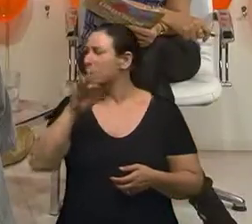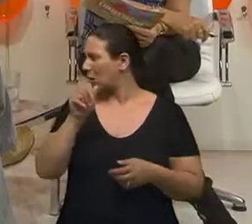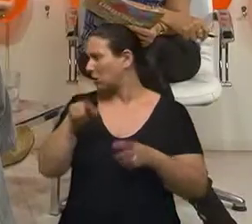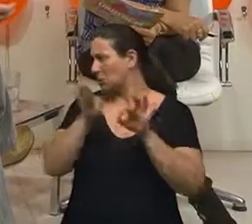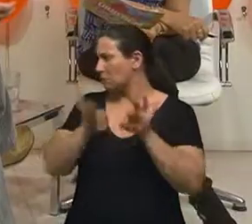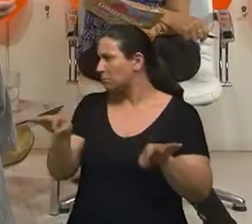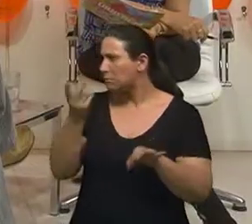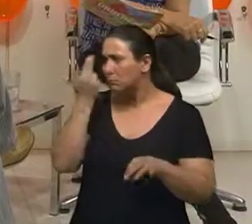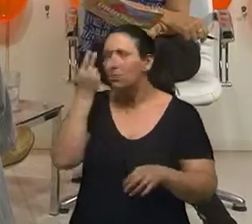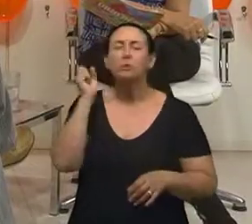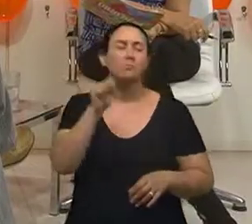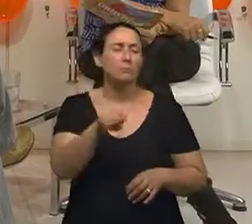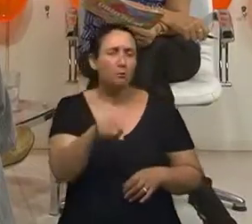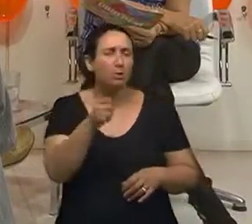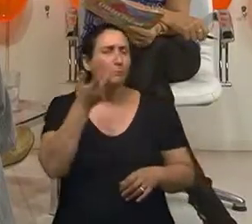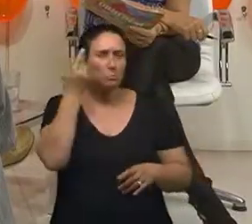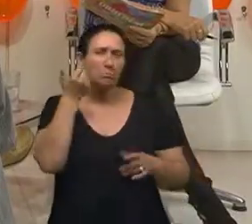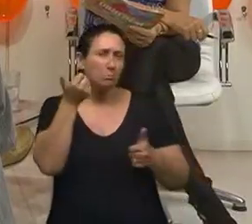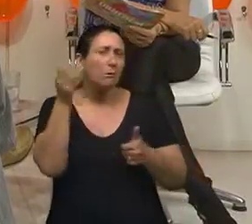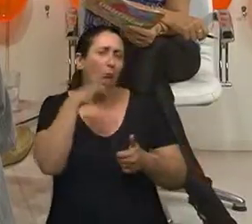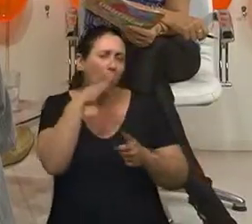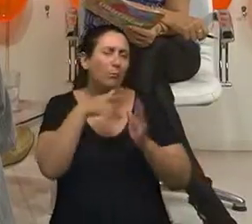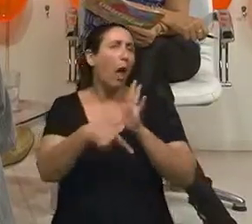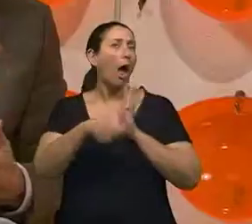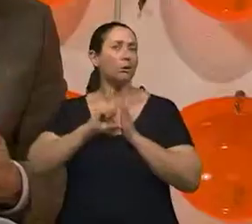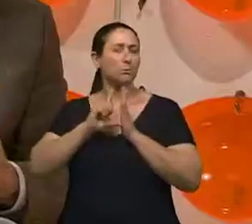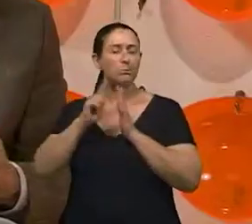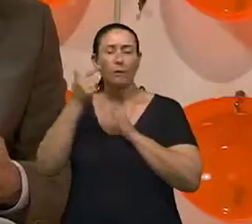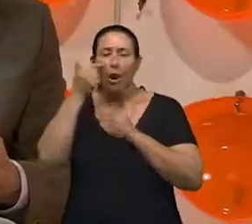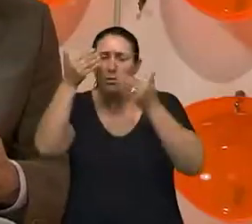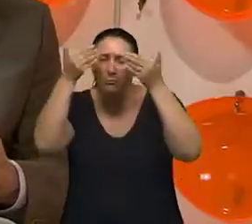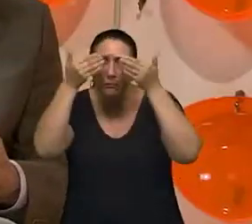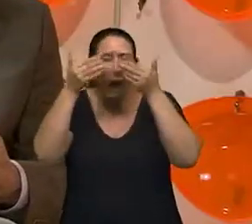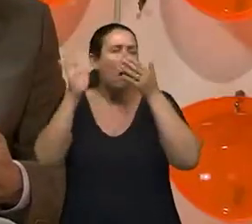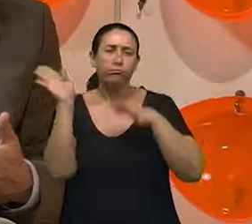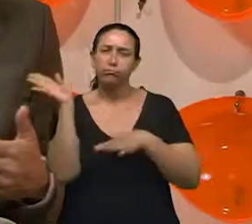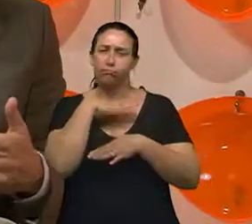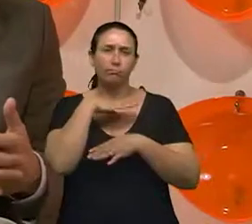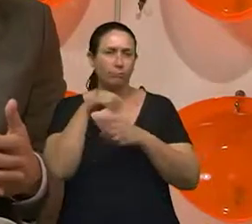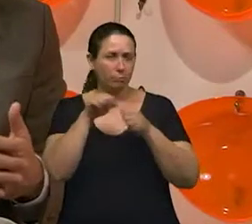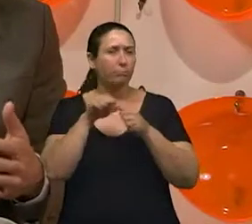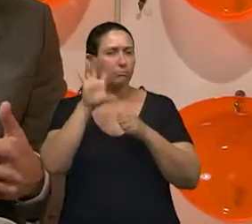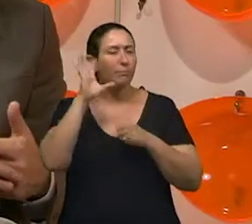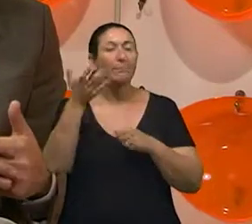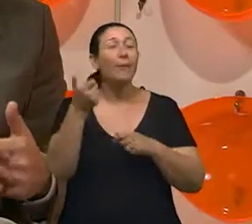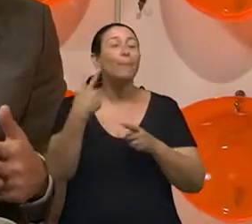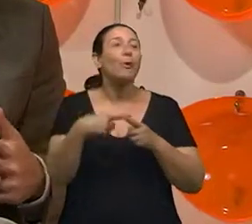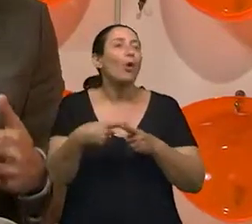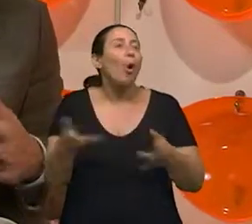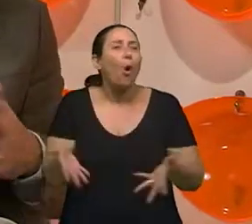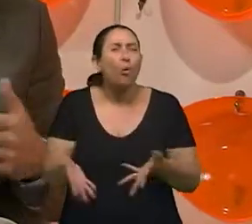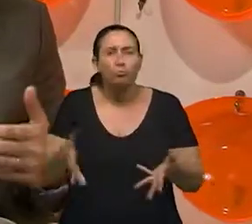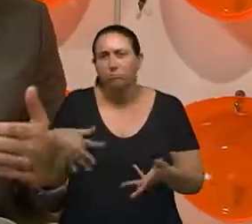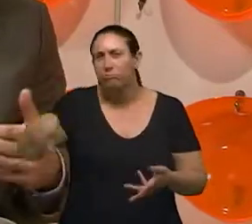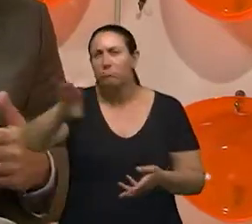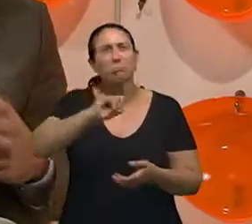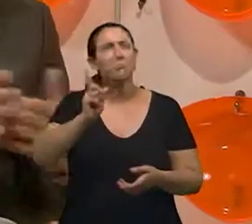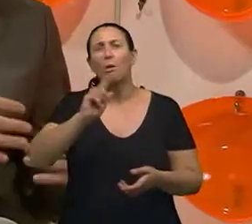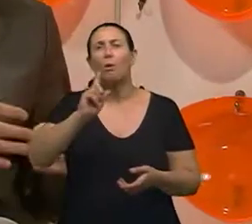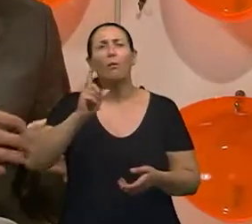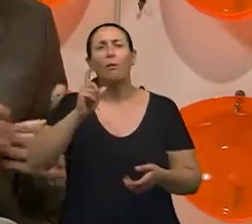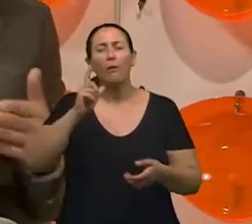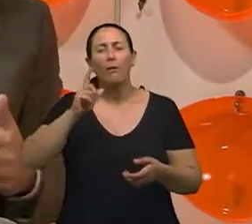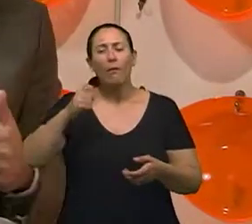simples. Se deve intervir quanto mais cedo, melhor, no aham. sentido de retornar essa pessoa à sua atividade normal, porque hoje em dia não se deixa de trabalhar